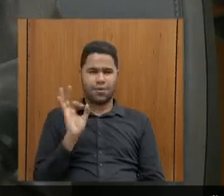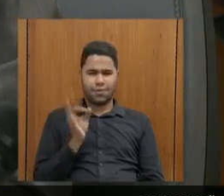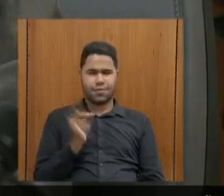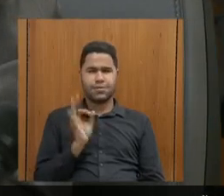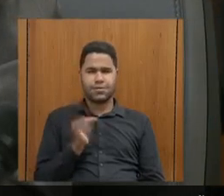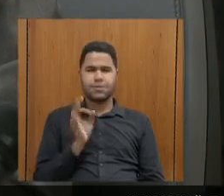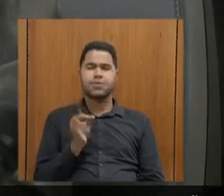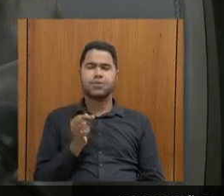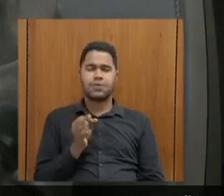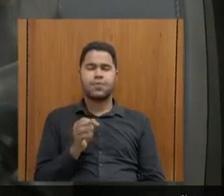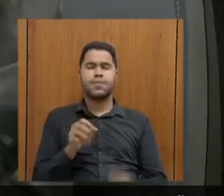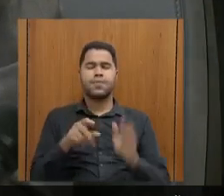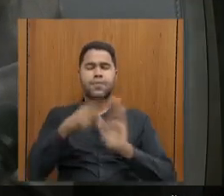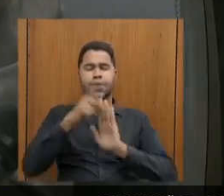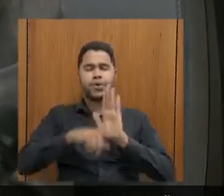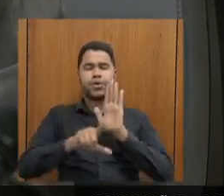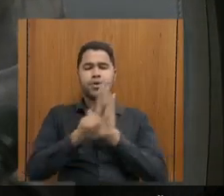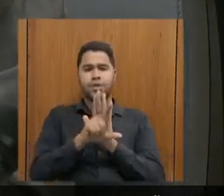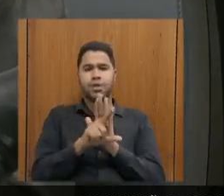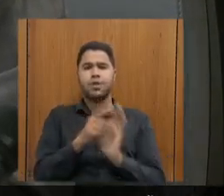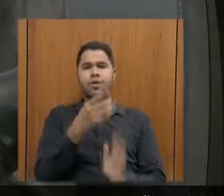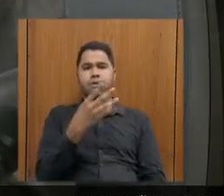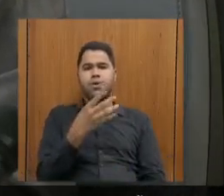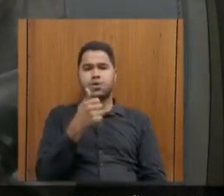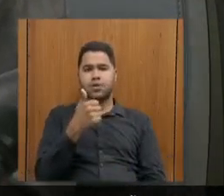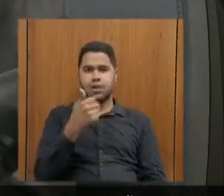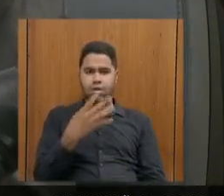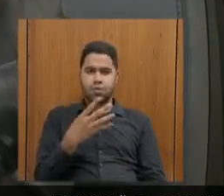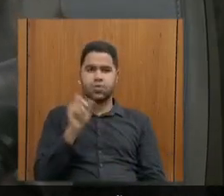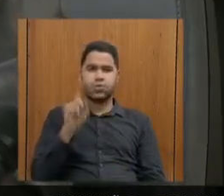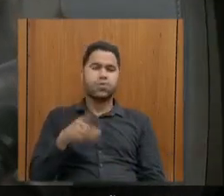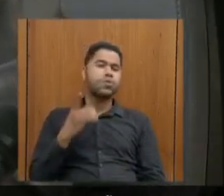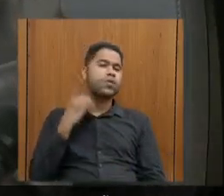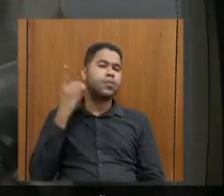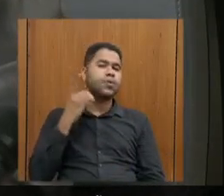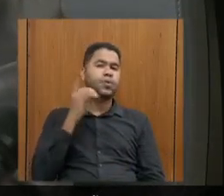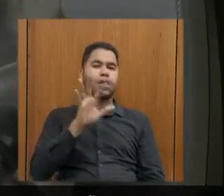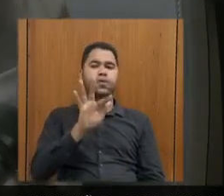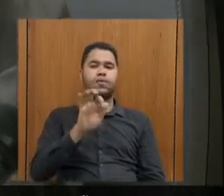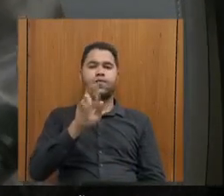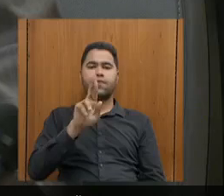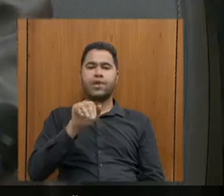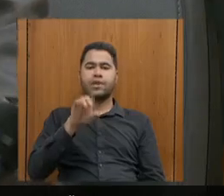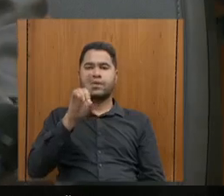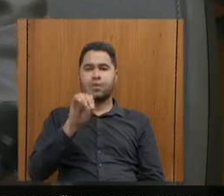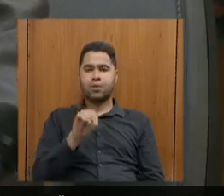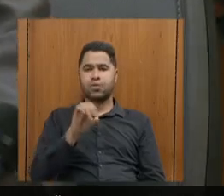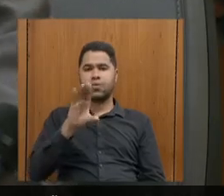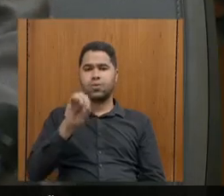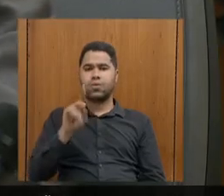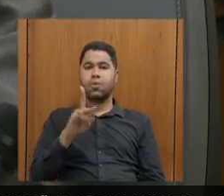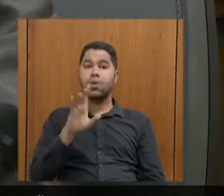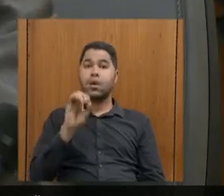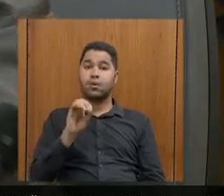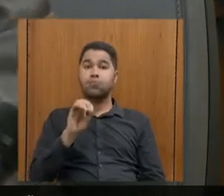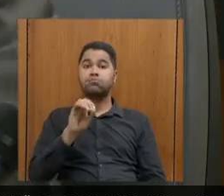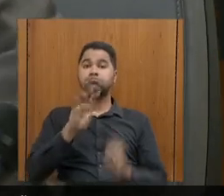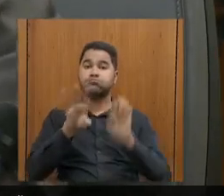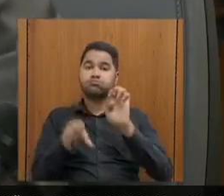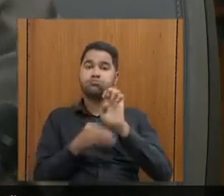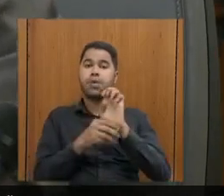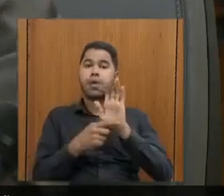da noite né projeto de lei 414 de autoria do deputado Fernando Coelho né É no qual tem um emenda